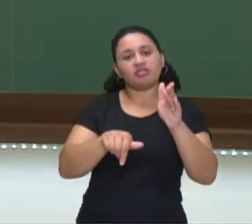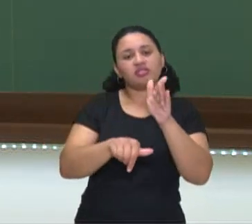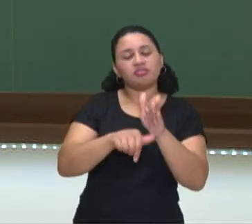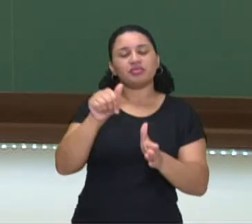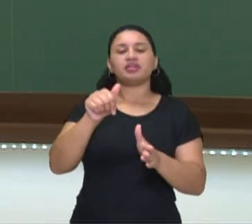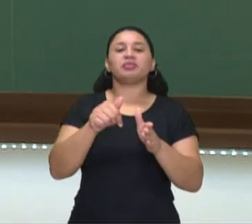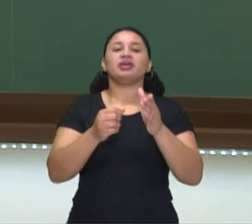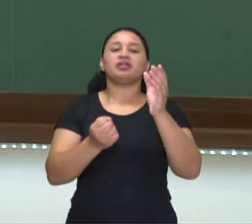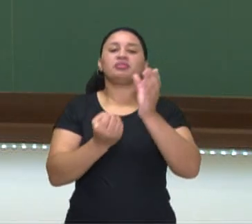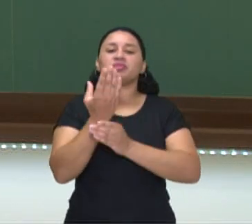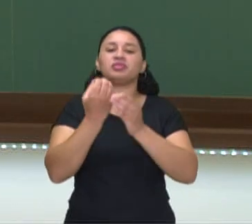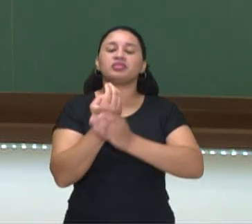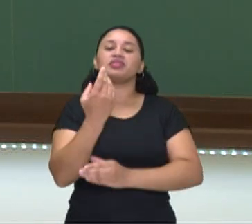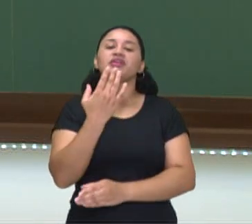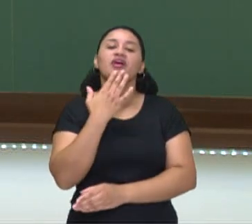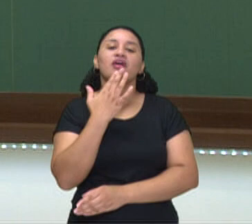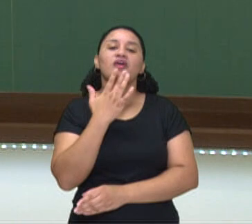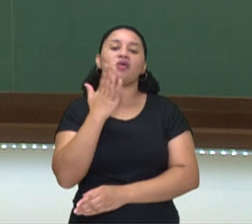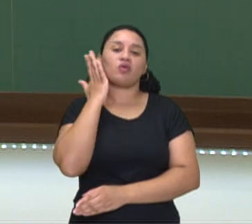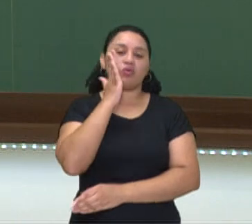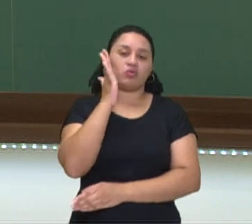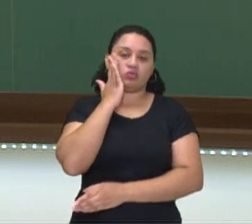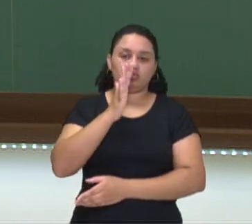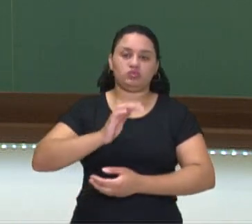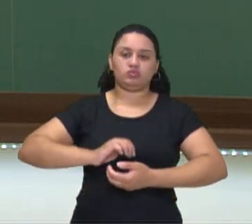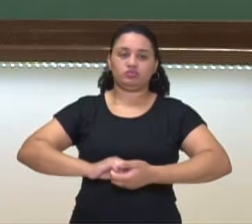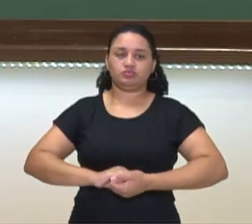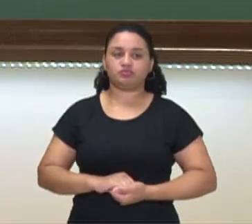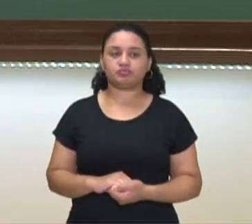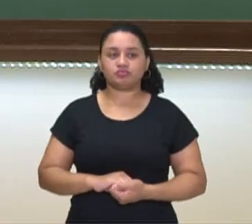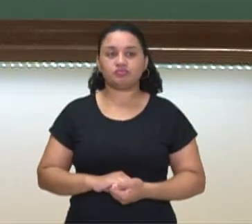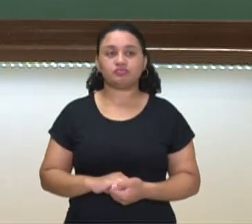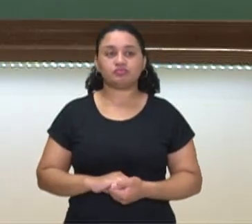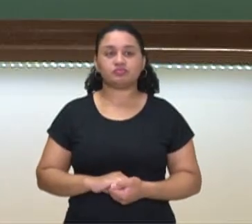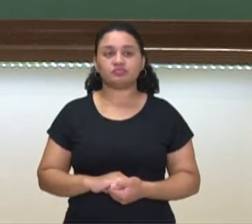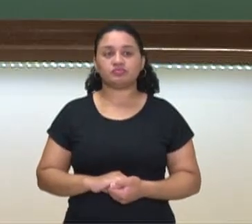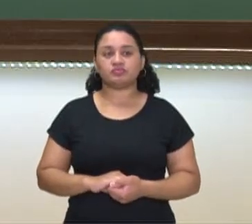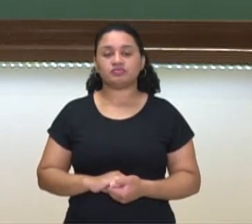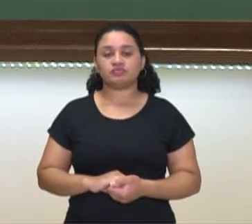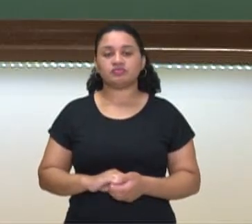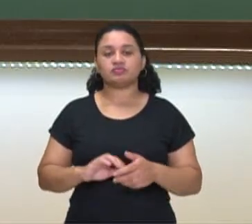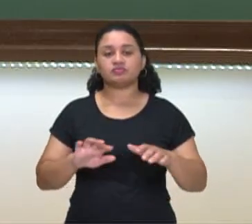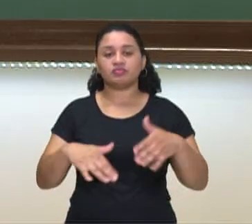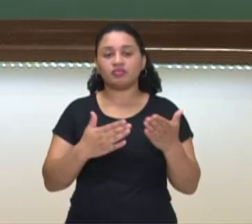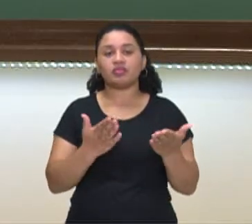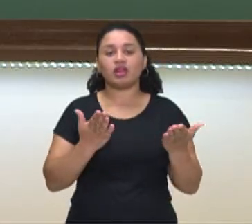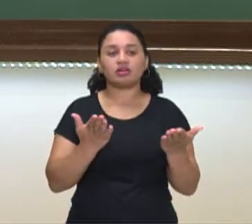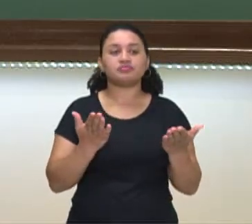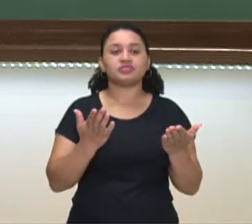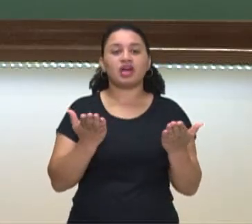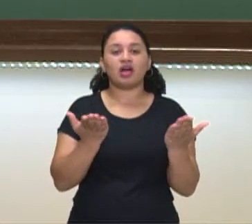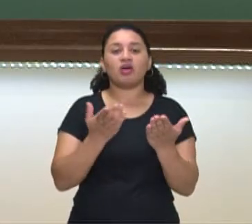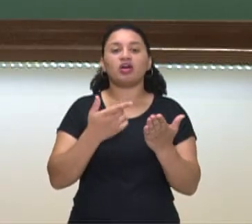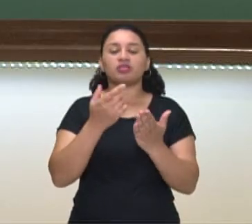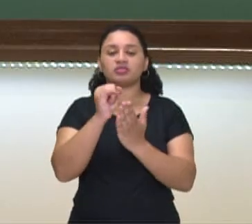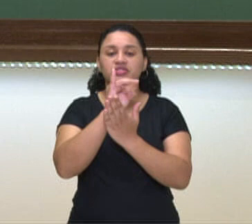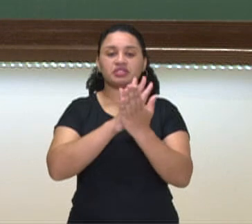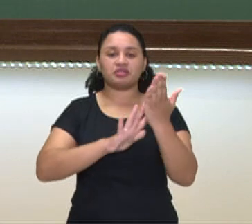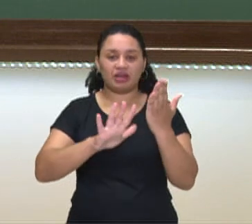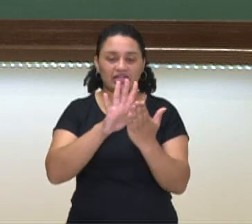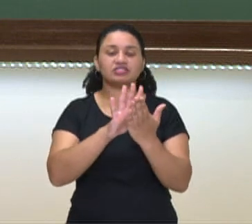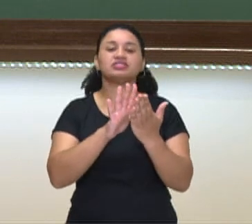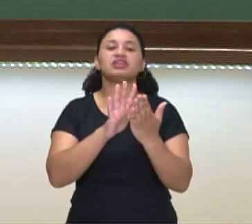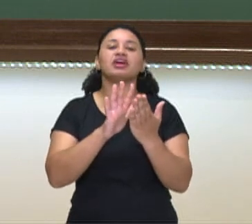primeiros a produzir o pigmento azul. Bom, aqui, para a gente falar mais um pouquinho